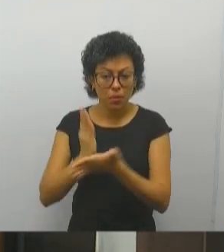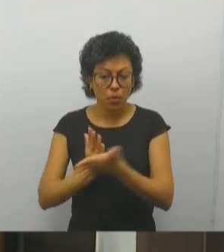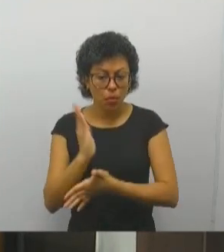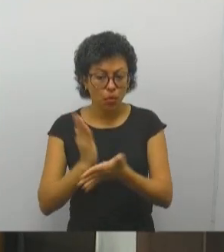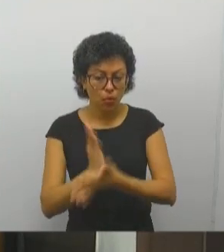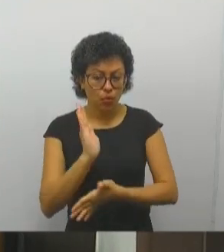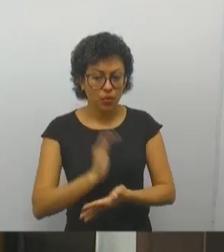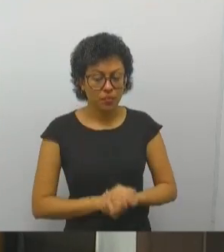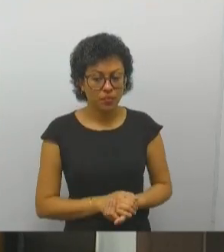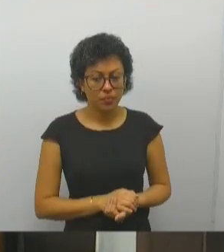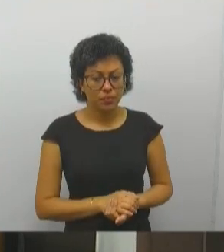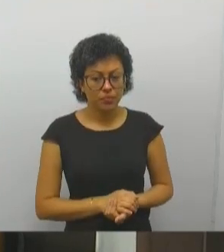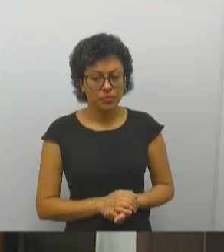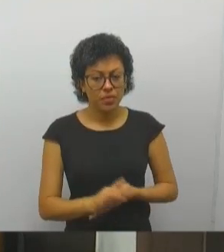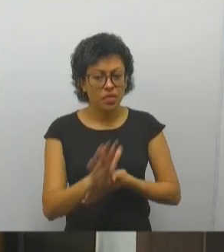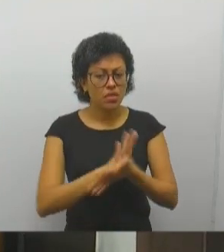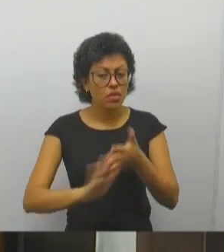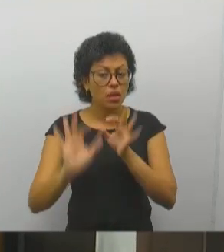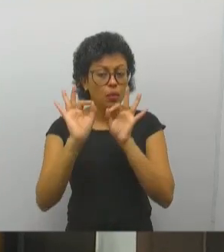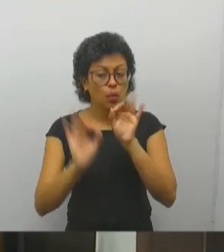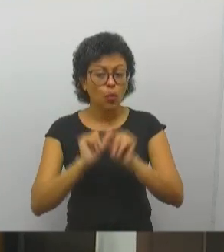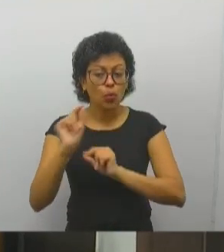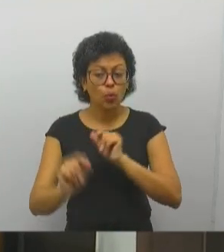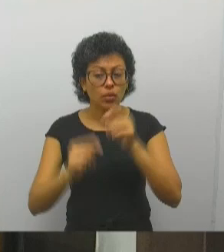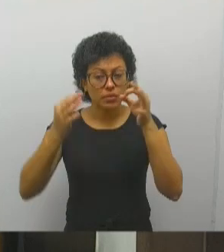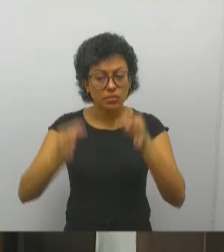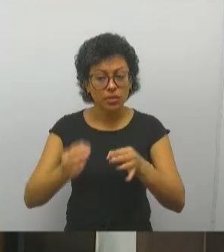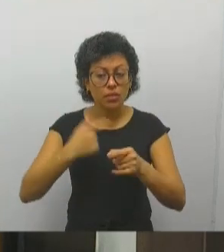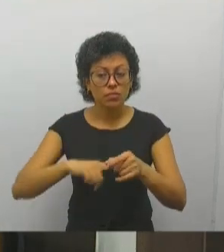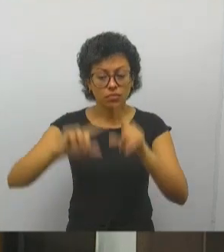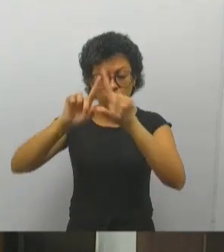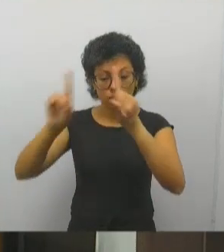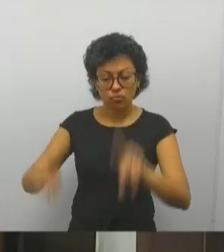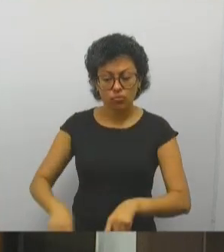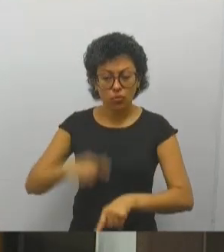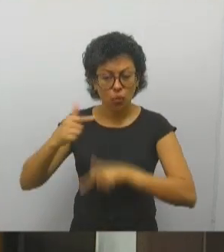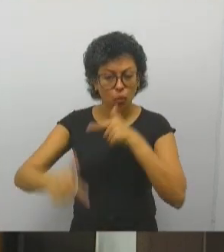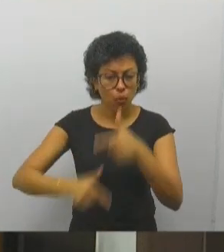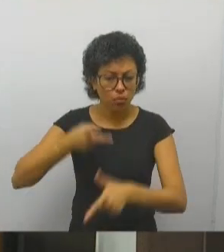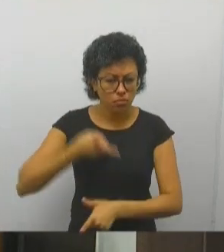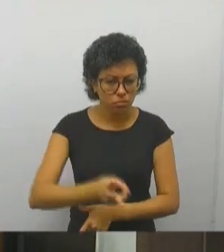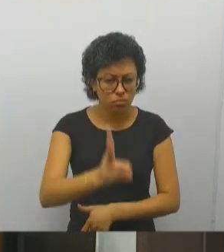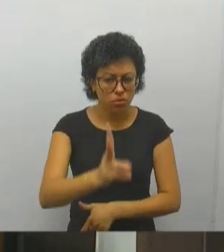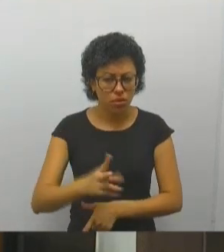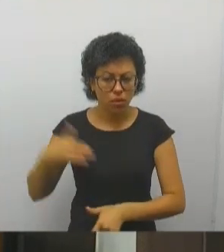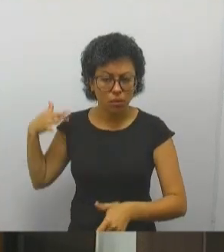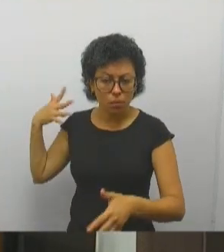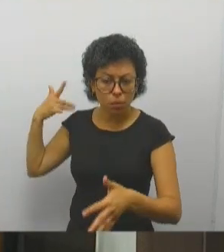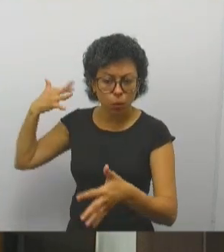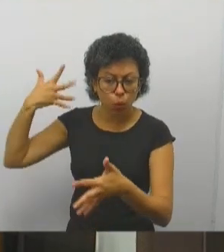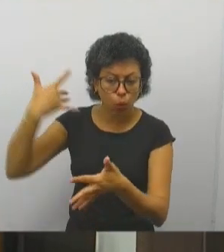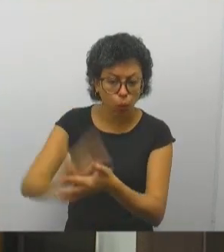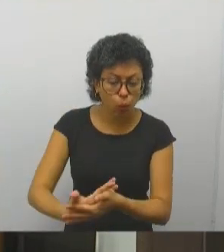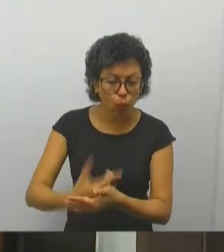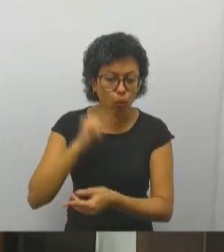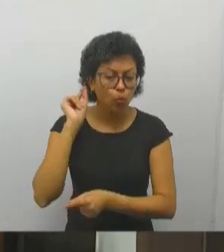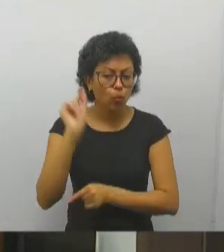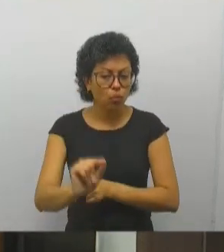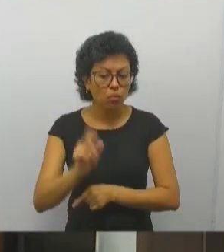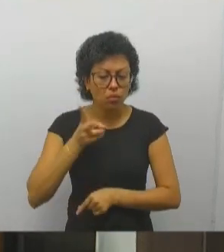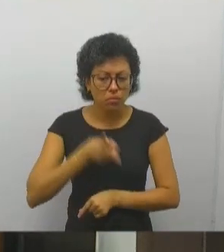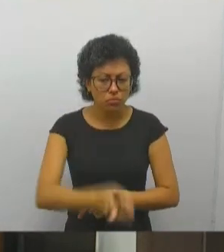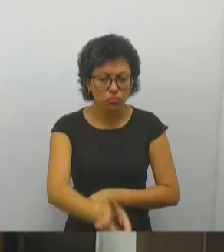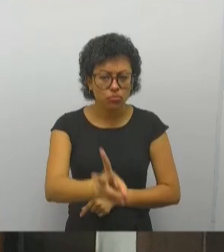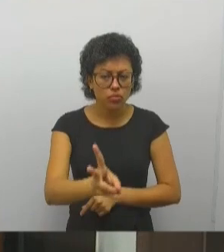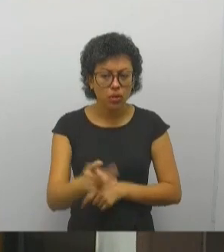aprovar e nada mais justo do que reconhecer um servidor que sempre ao longo da sua trajetória todas as